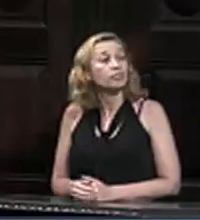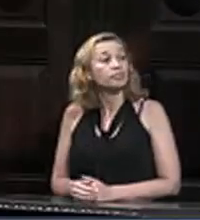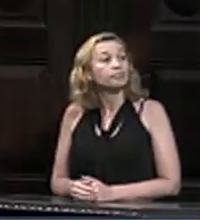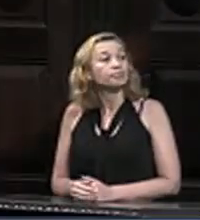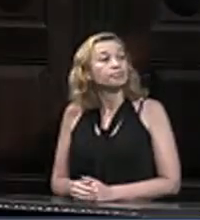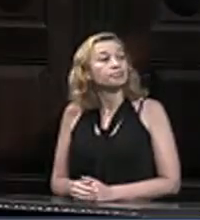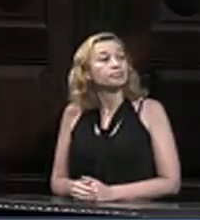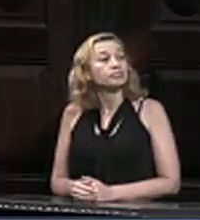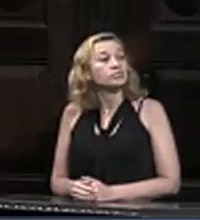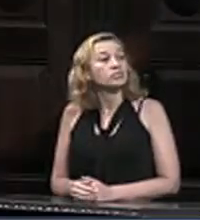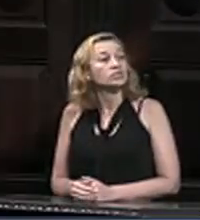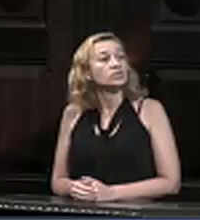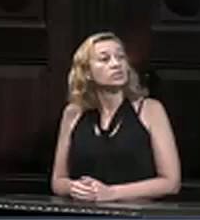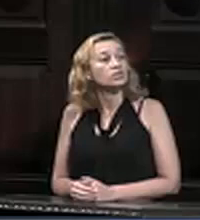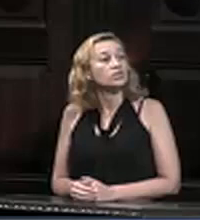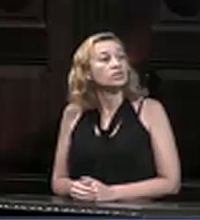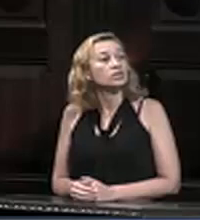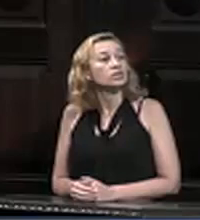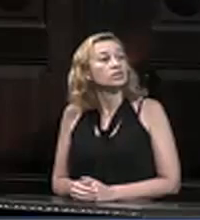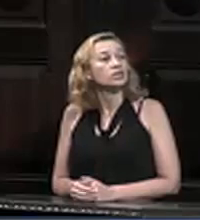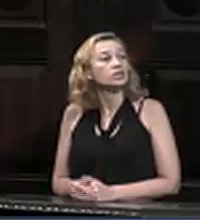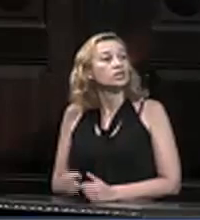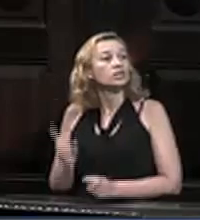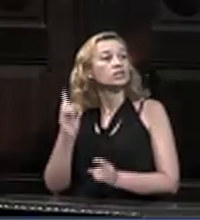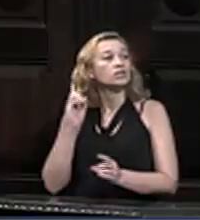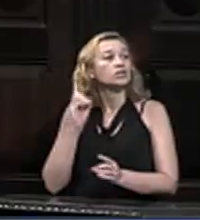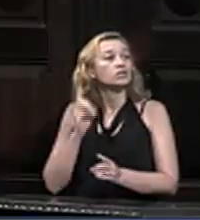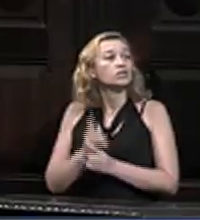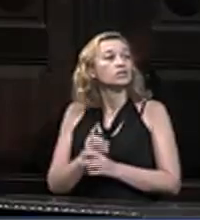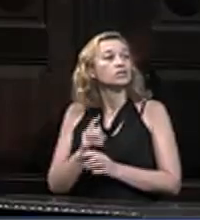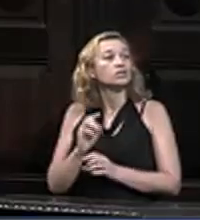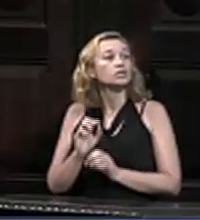encontro no próprio site do IDEC,